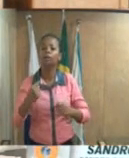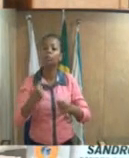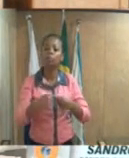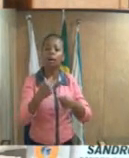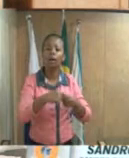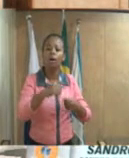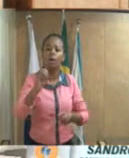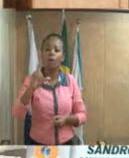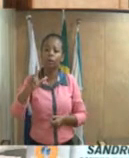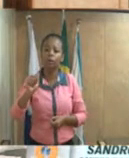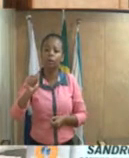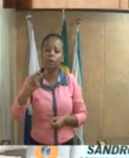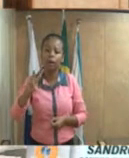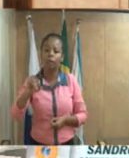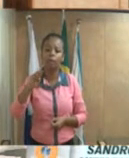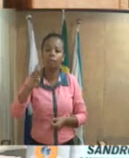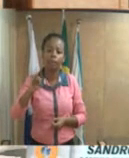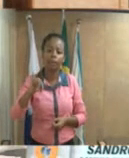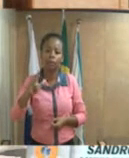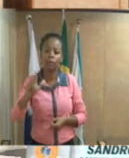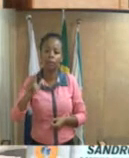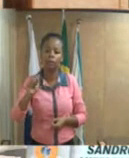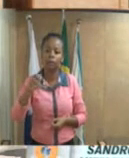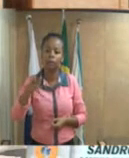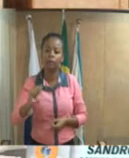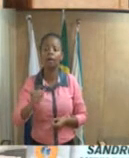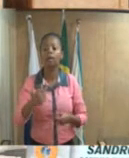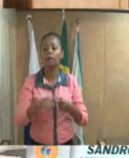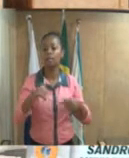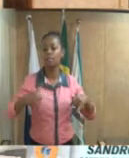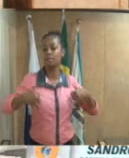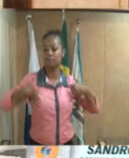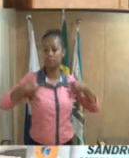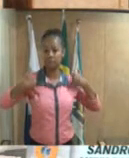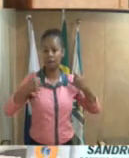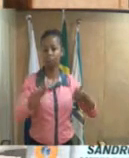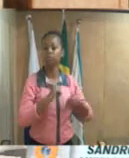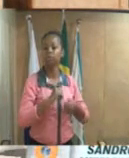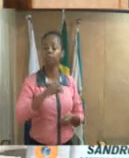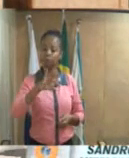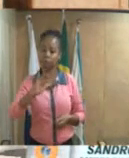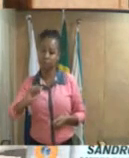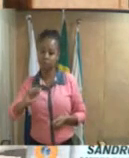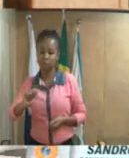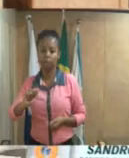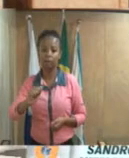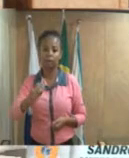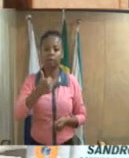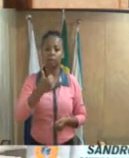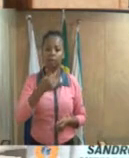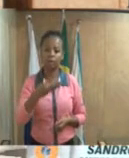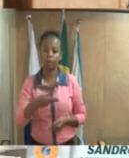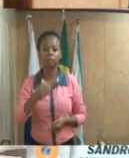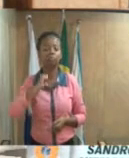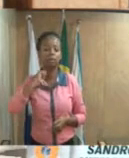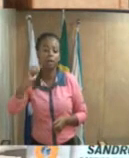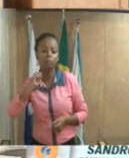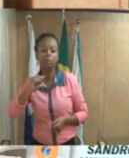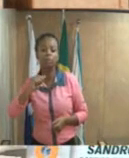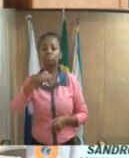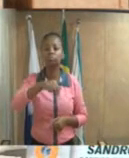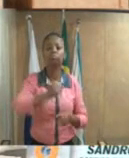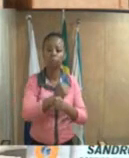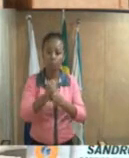passagem de sua data natalícia a ser comemorada no dia 13 de abril do ano em curso, ocasião